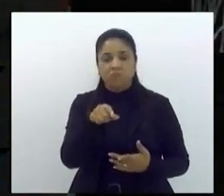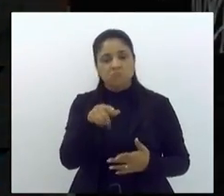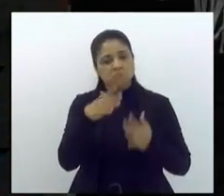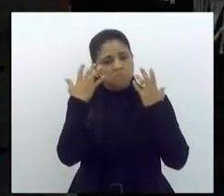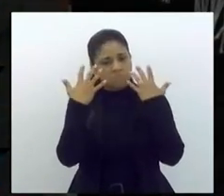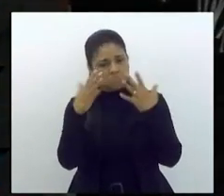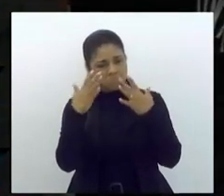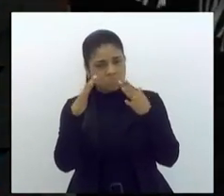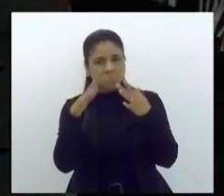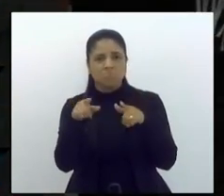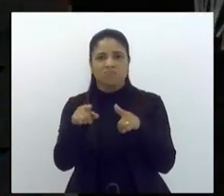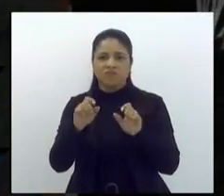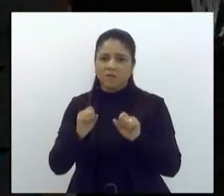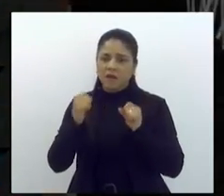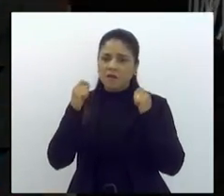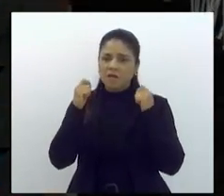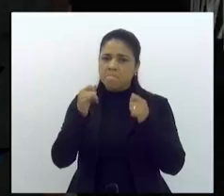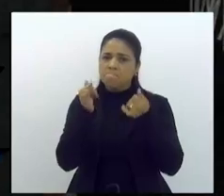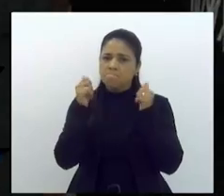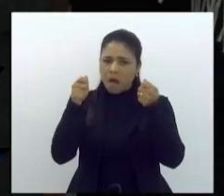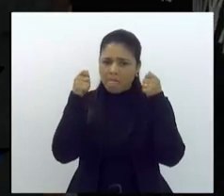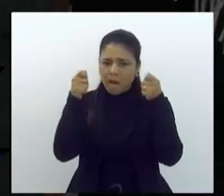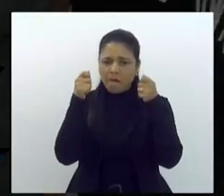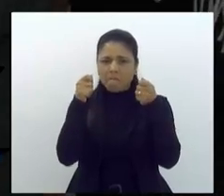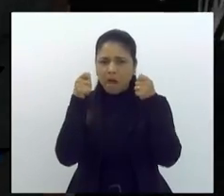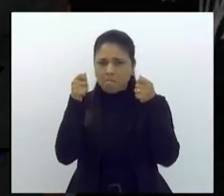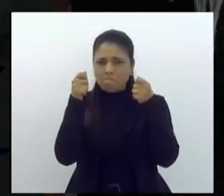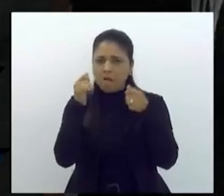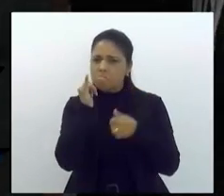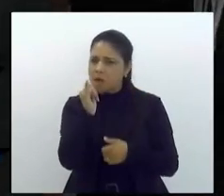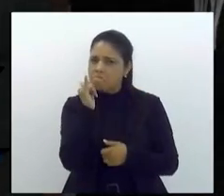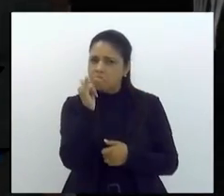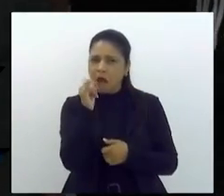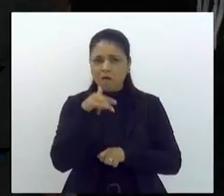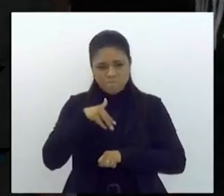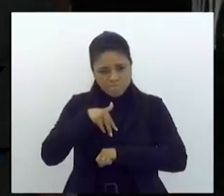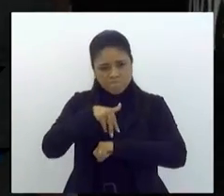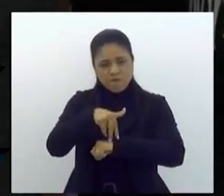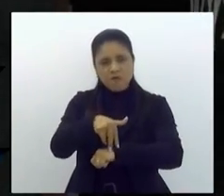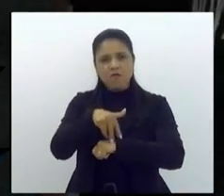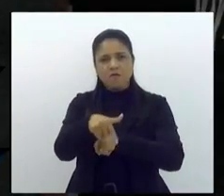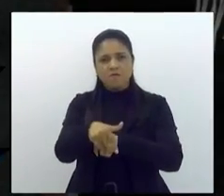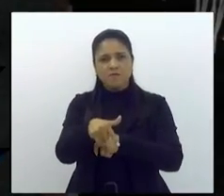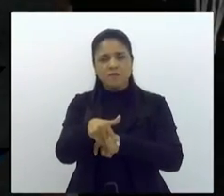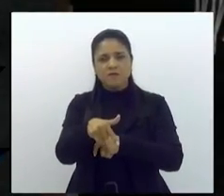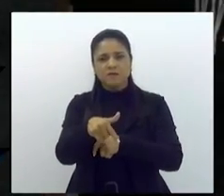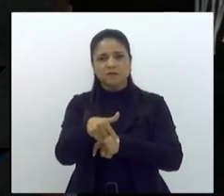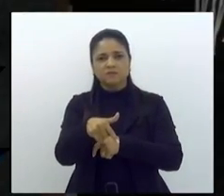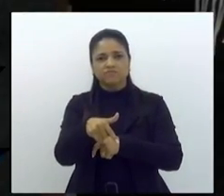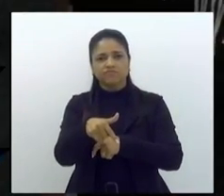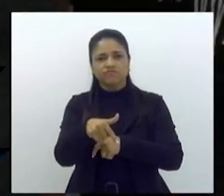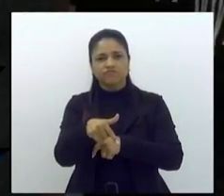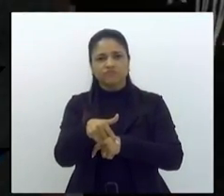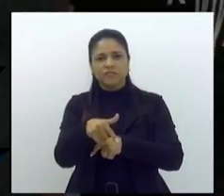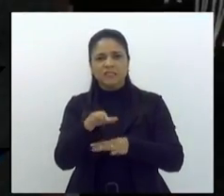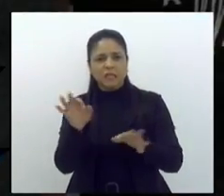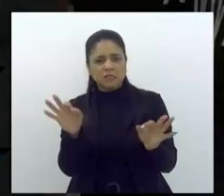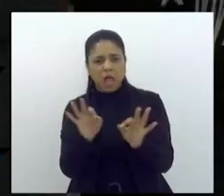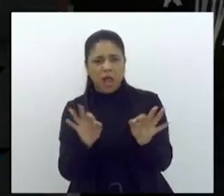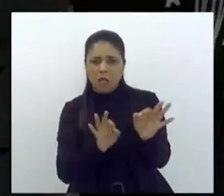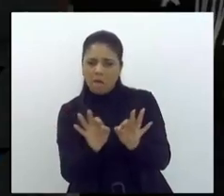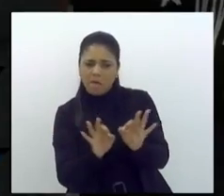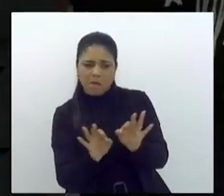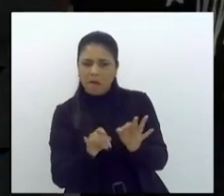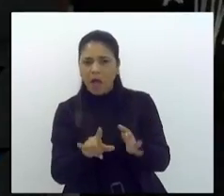firme pela manifestação sem titubeio a manifestação sem arranjo que